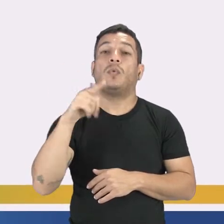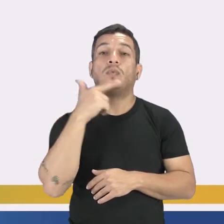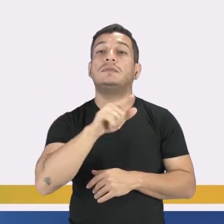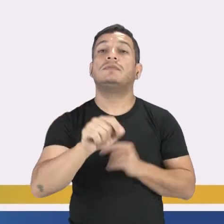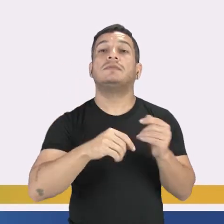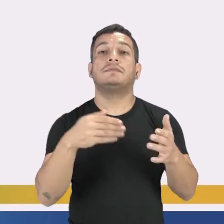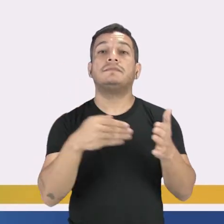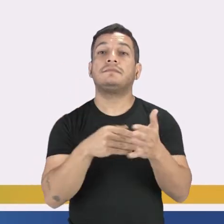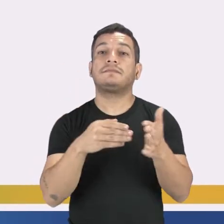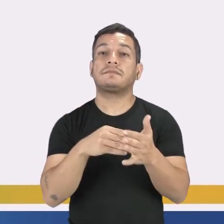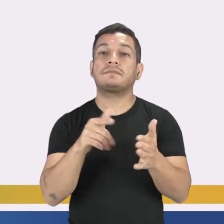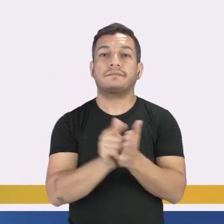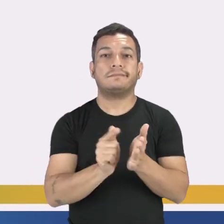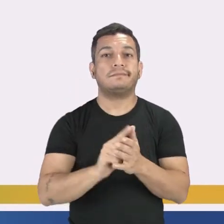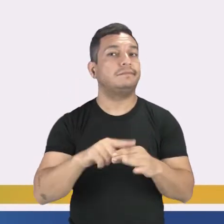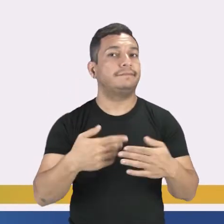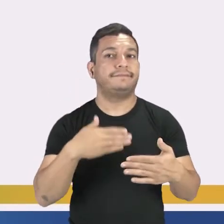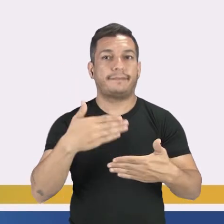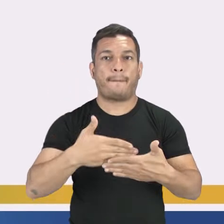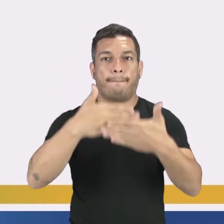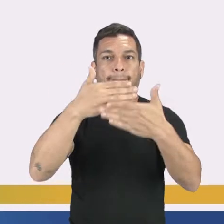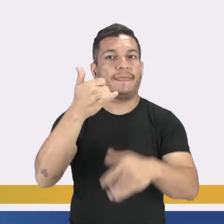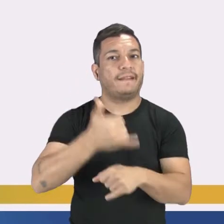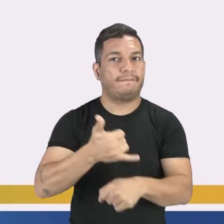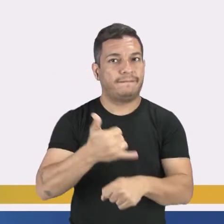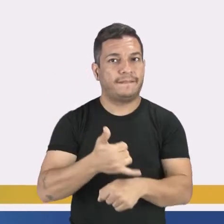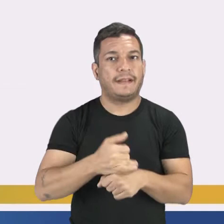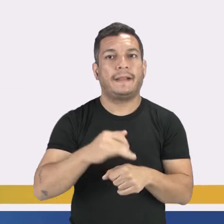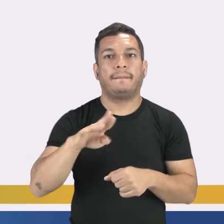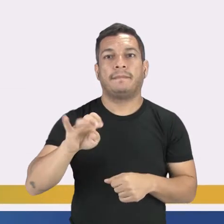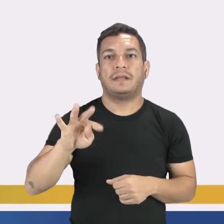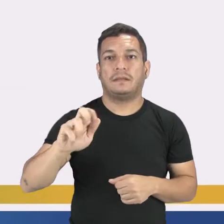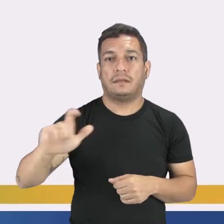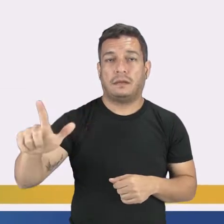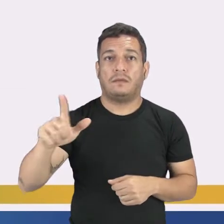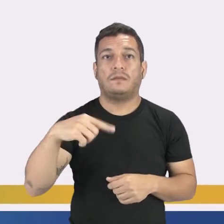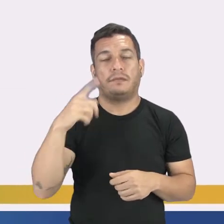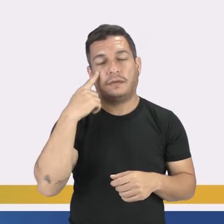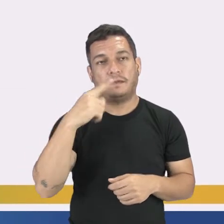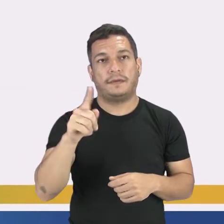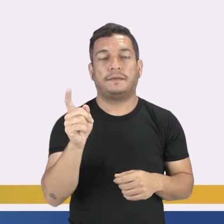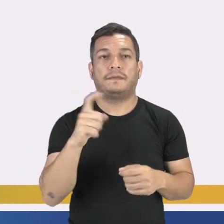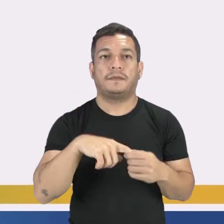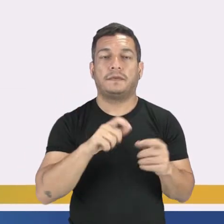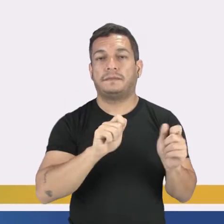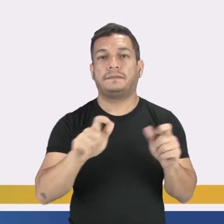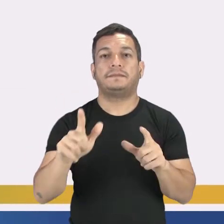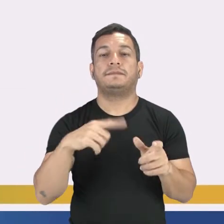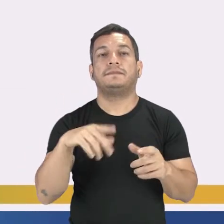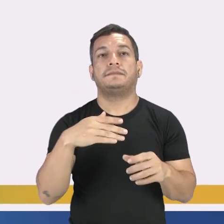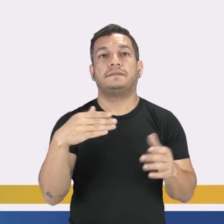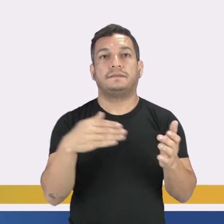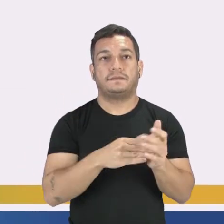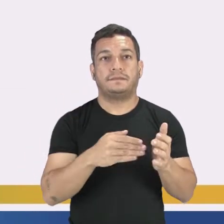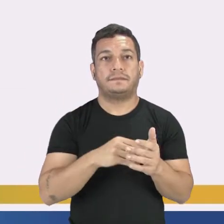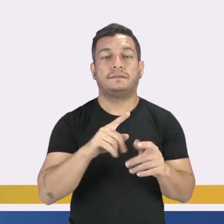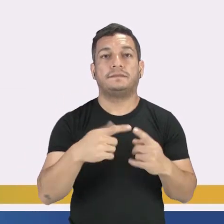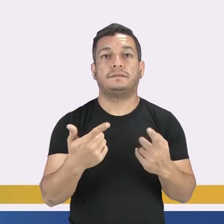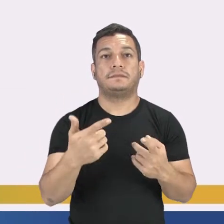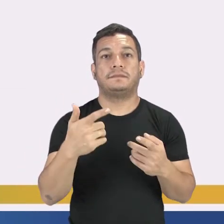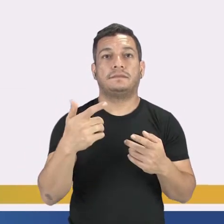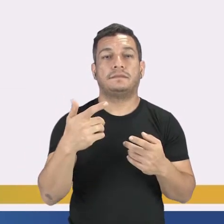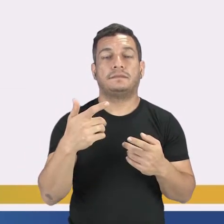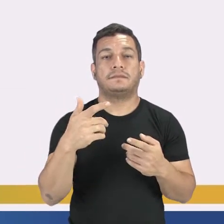consegue penetrar a folha de papel, mas não uma placa de metal. E aí, voltemos aqui novamente para verificar. Então, ela penetrou a folha de papel, mas